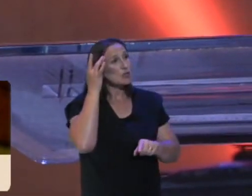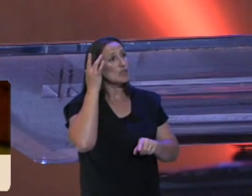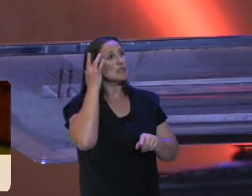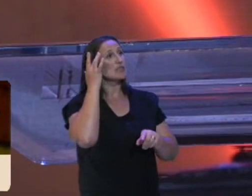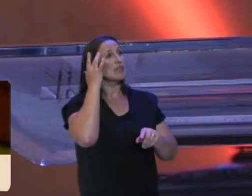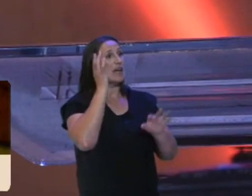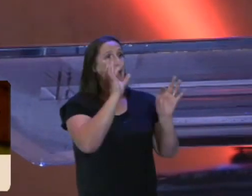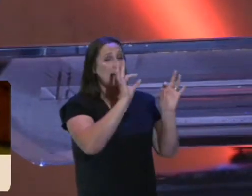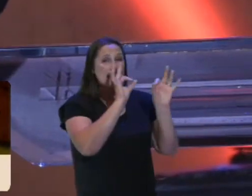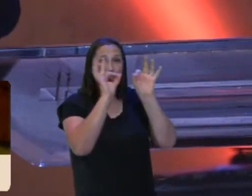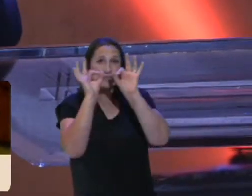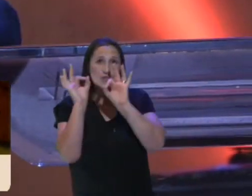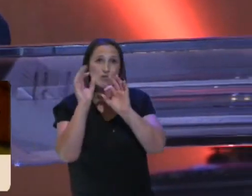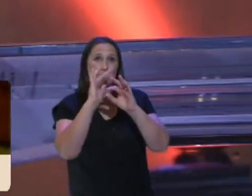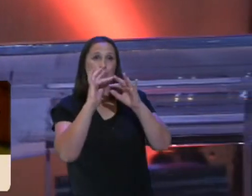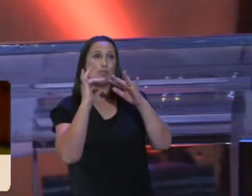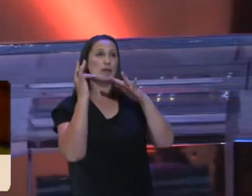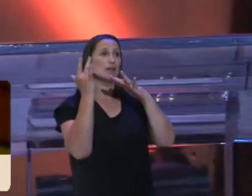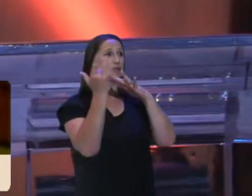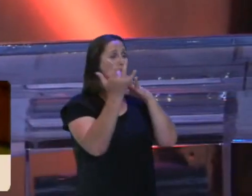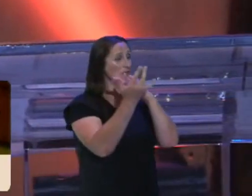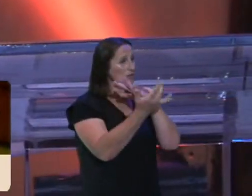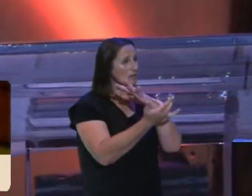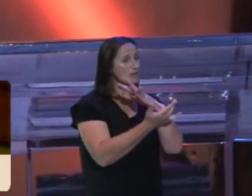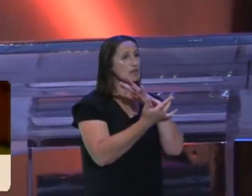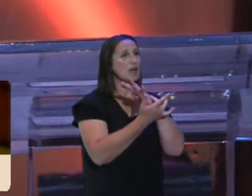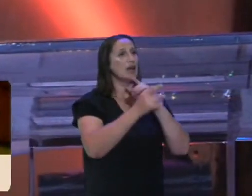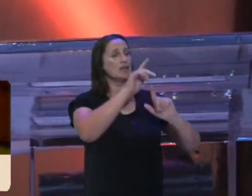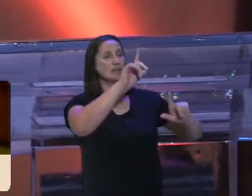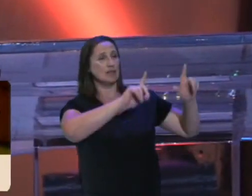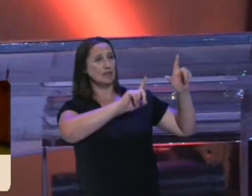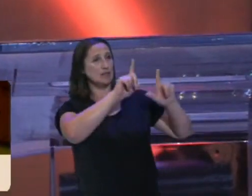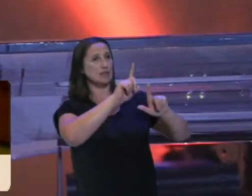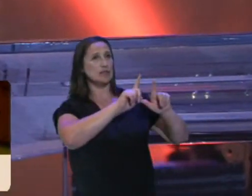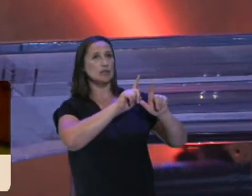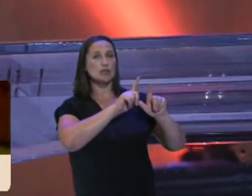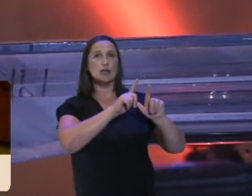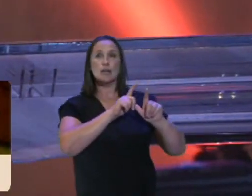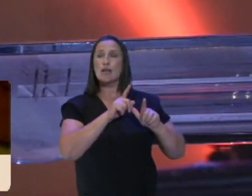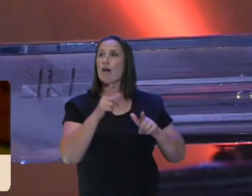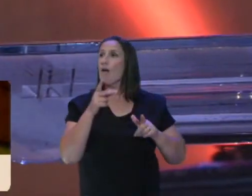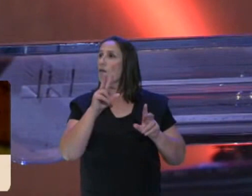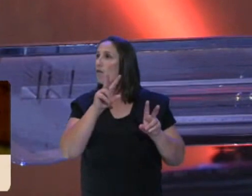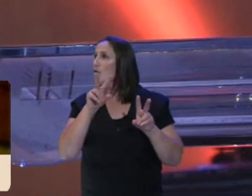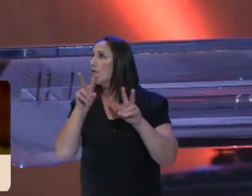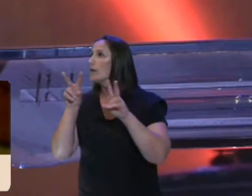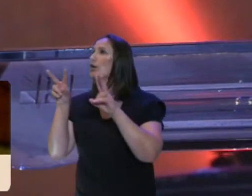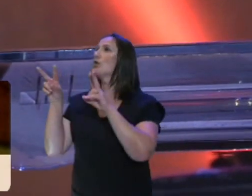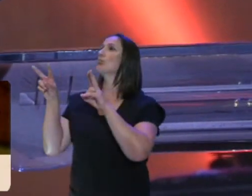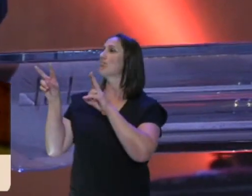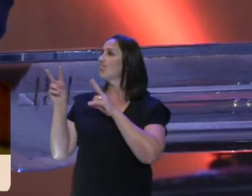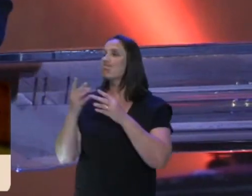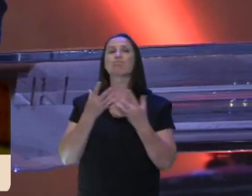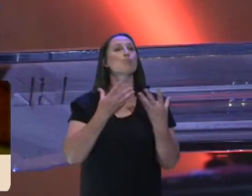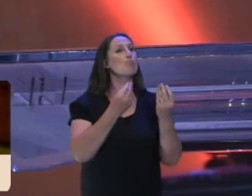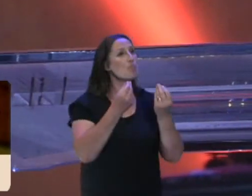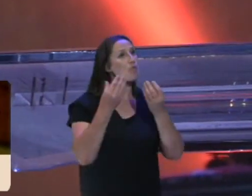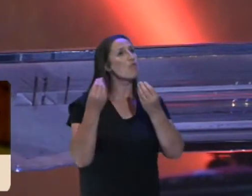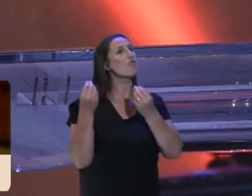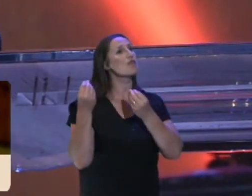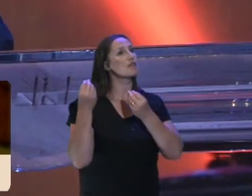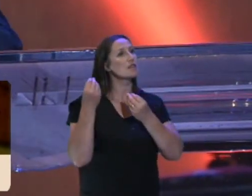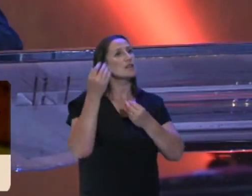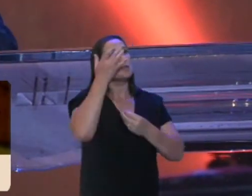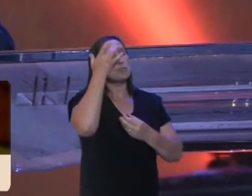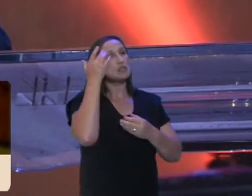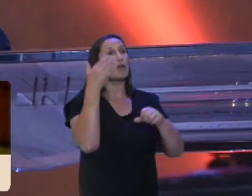internet, mas quando eu vejo vocês que estão aqui, eu vejo alguns que saíram da caverna. Aleluia, louvado seja Deus.